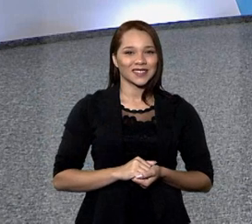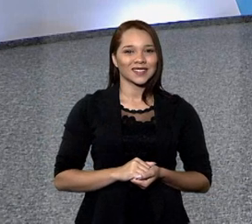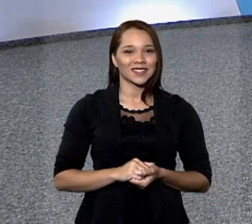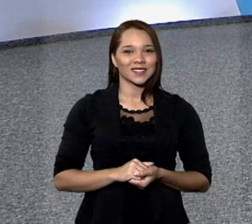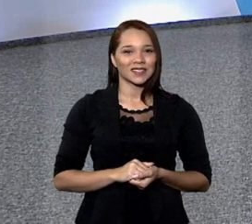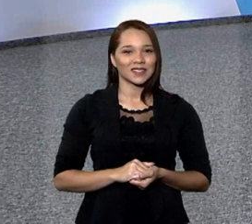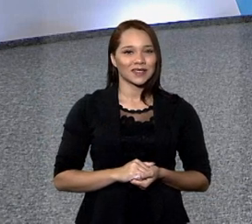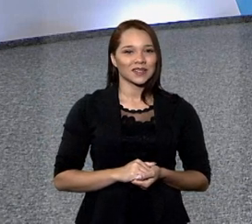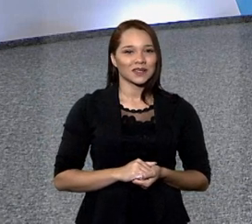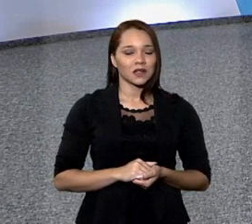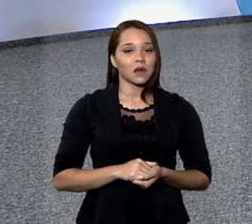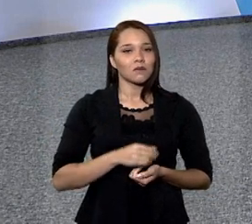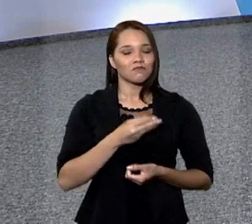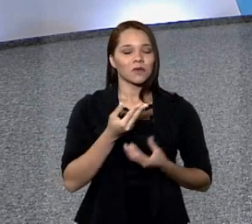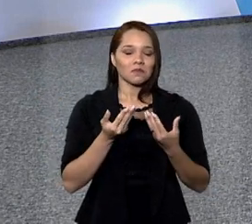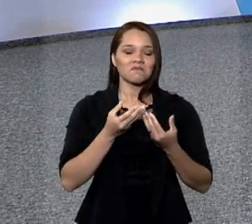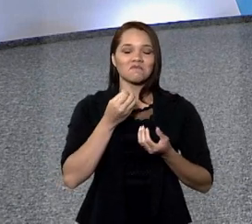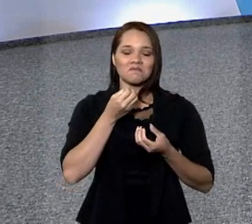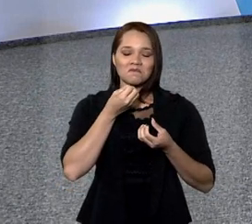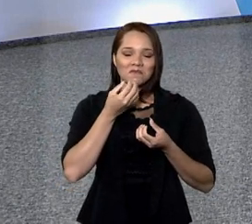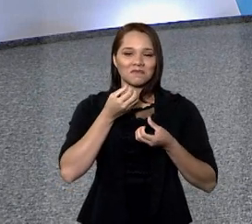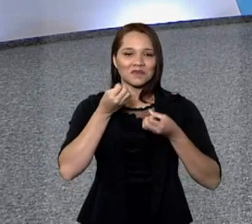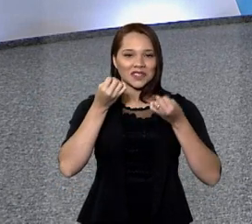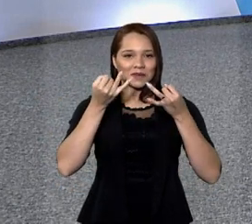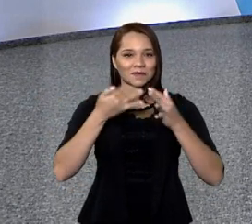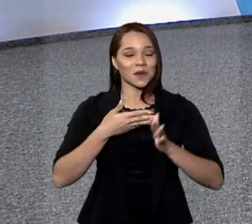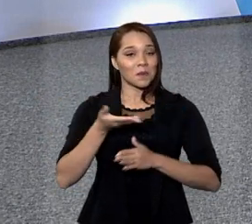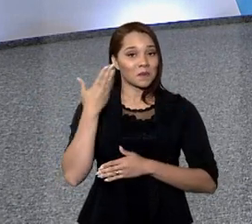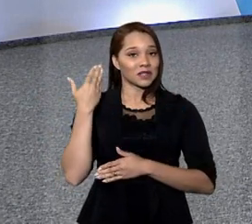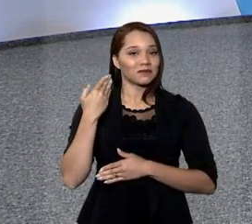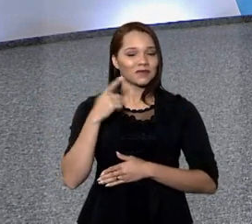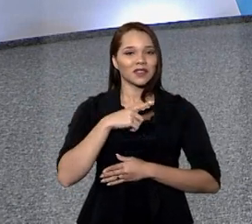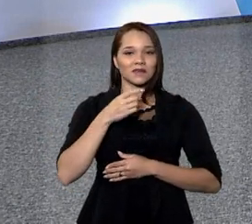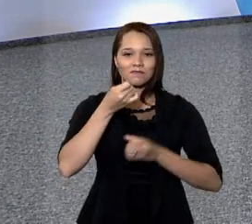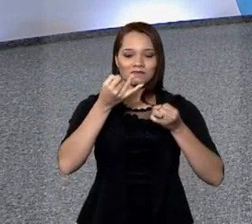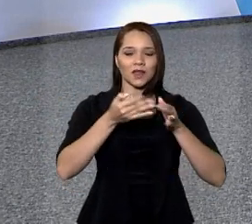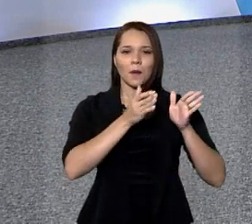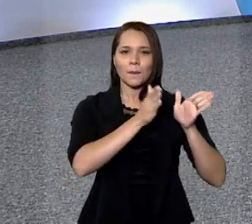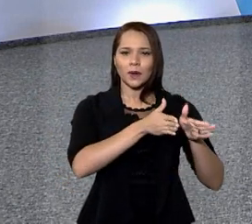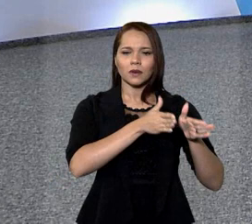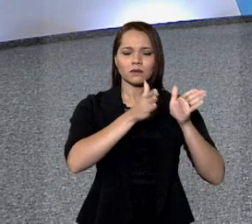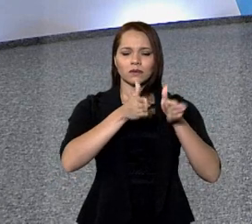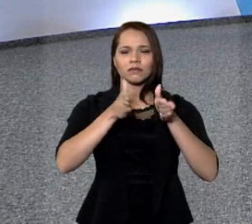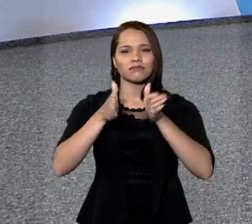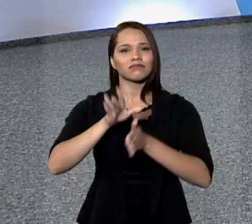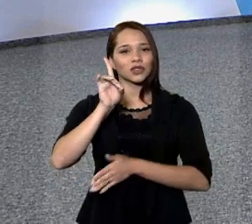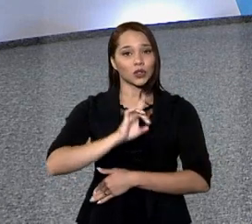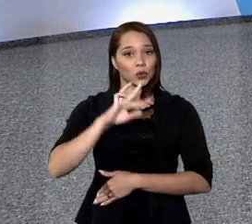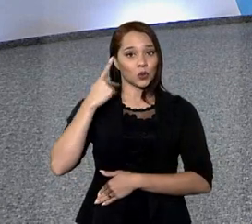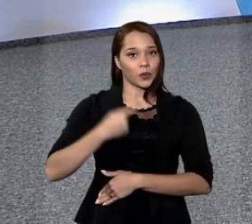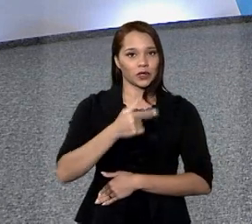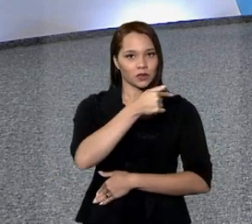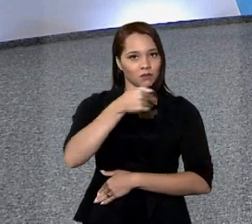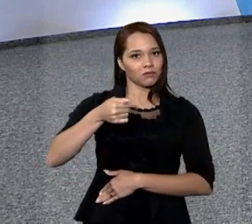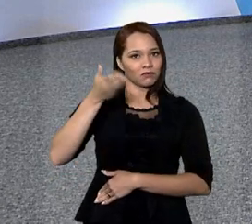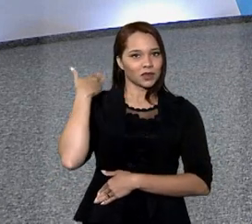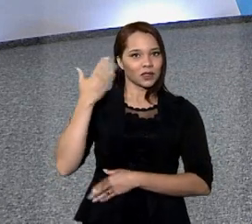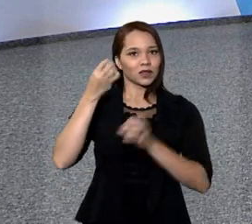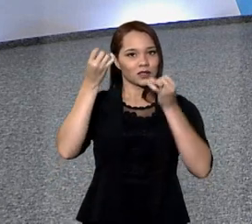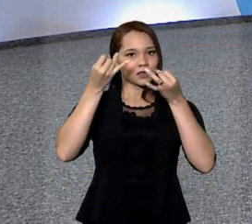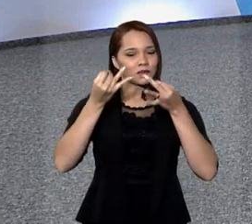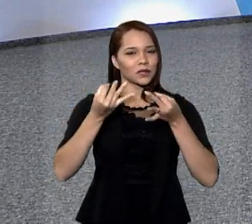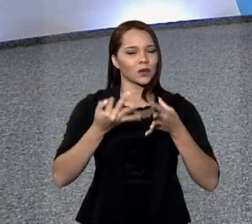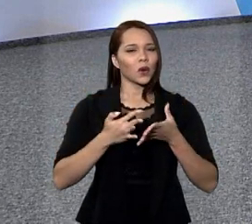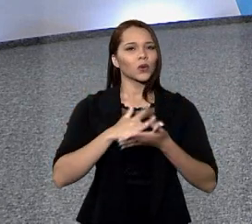bom como foi falado anteriormente a gente tá fazendo uma série né sobre direitos humanos na semana